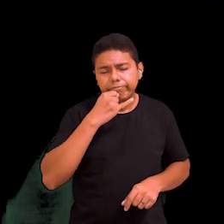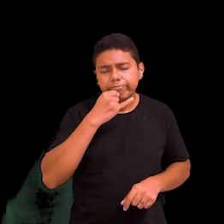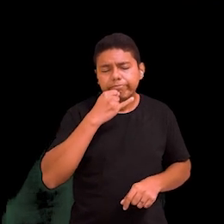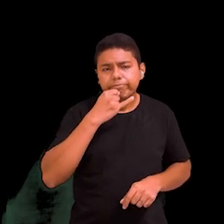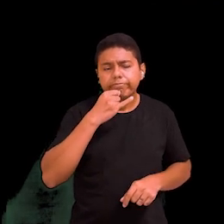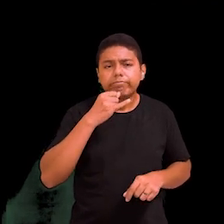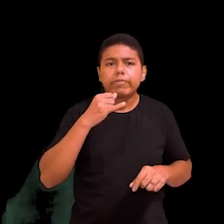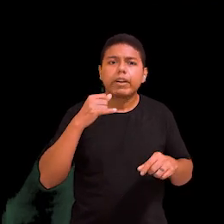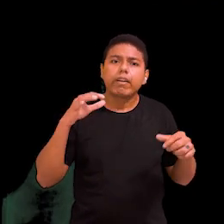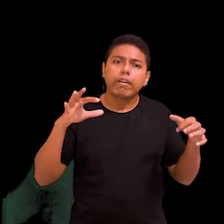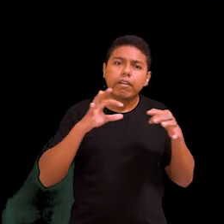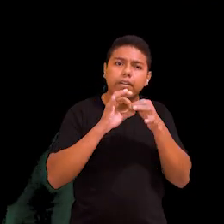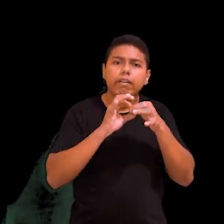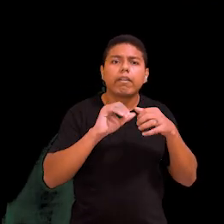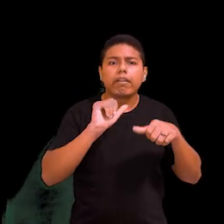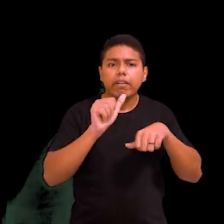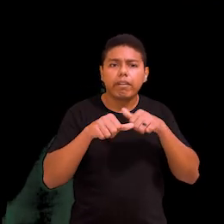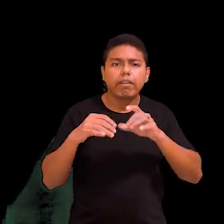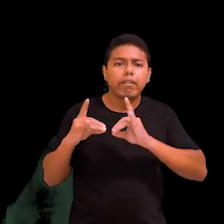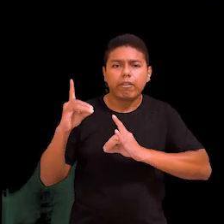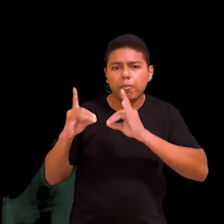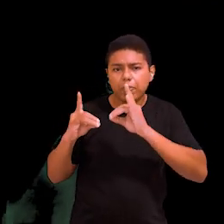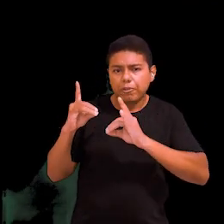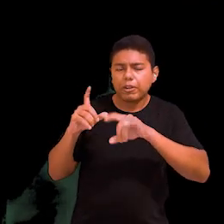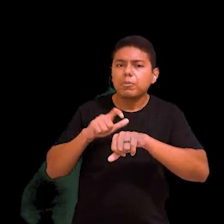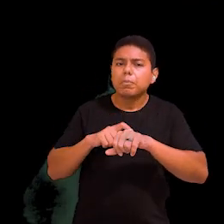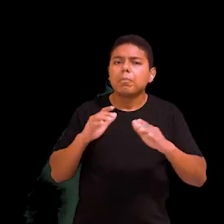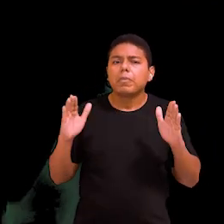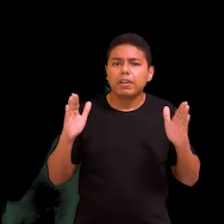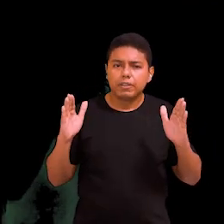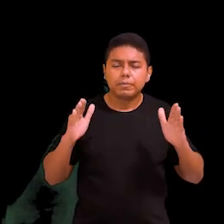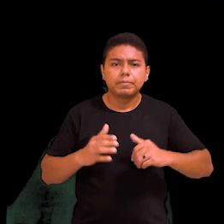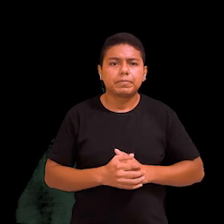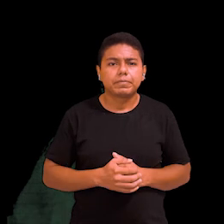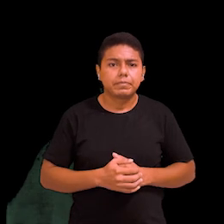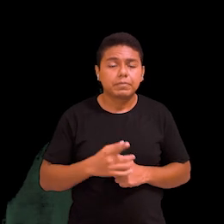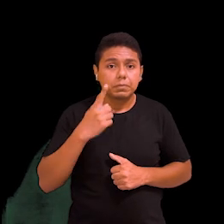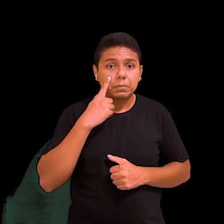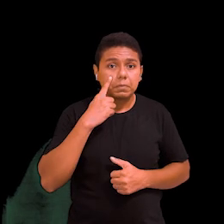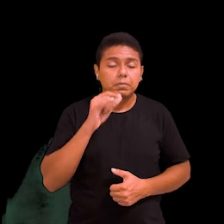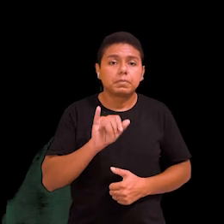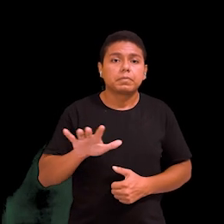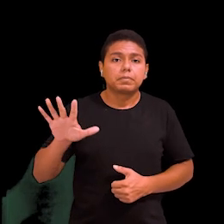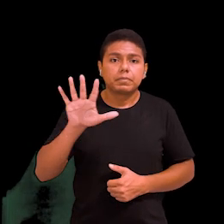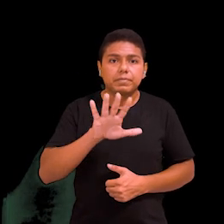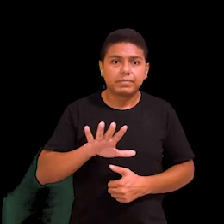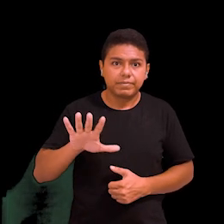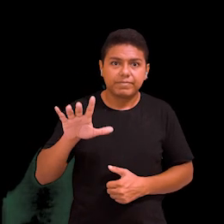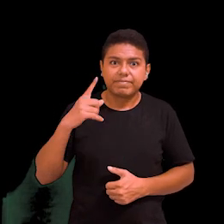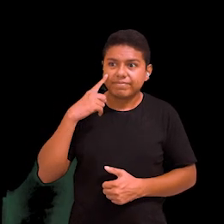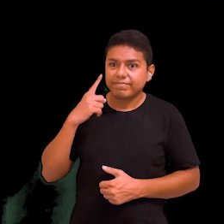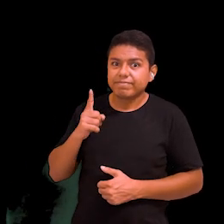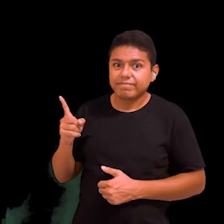episódios de tristeza, e que também estão relacionados às alterações hormonais nesse período. Aqui